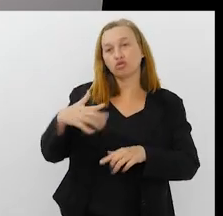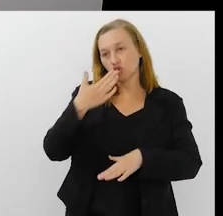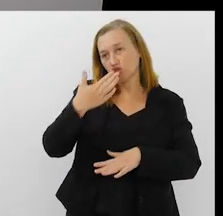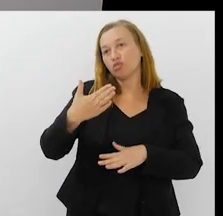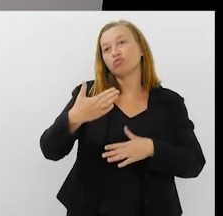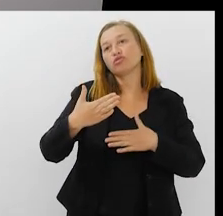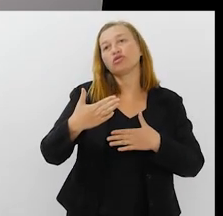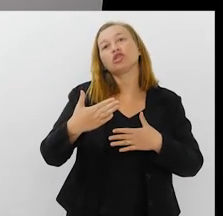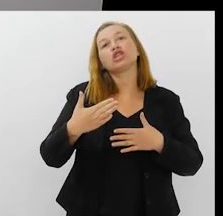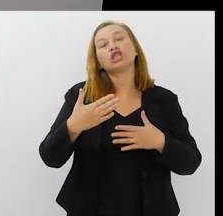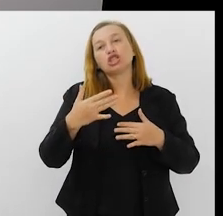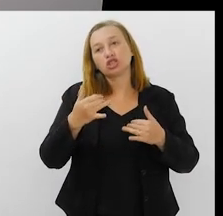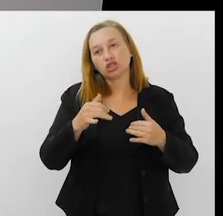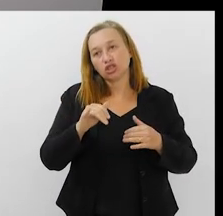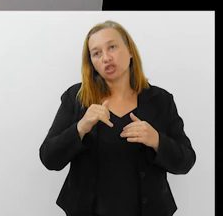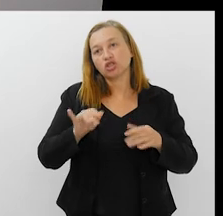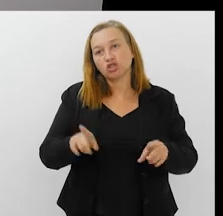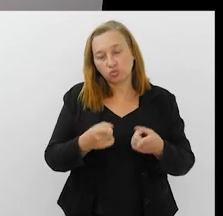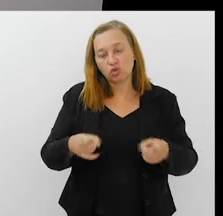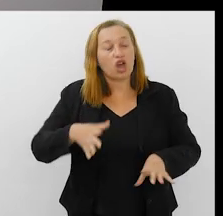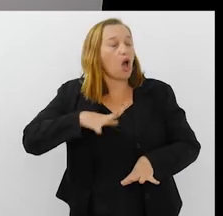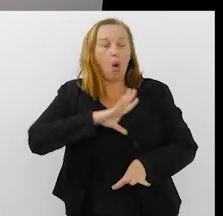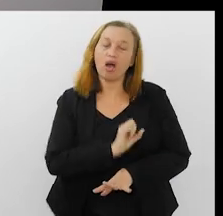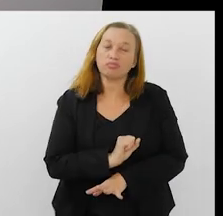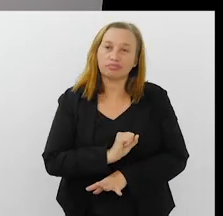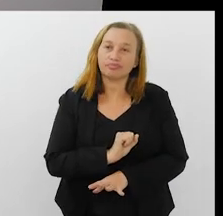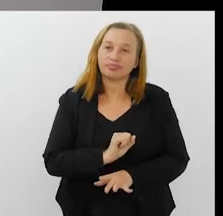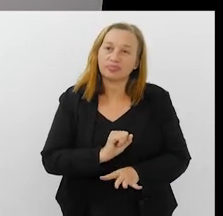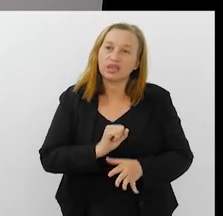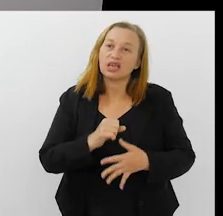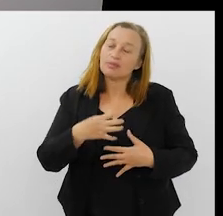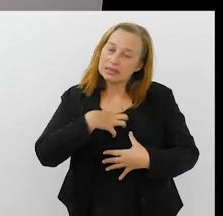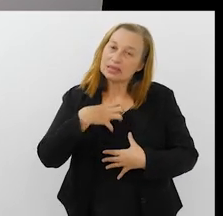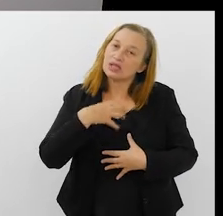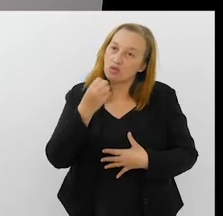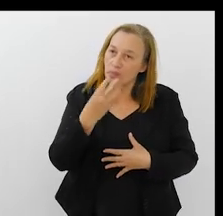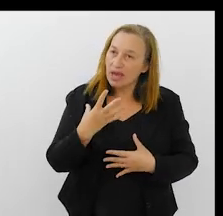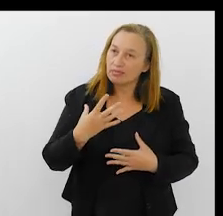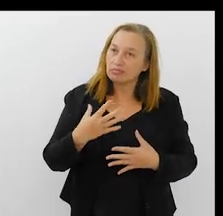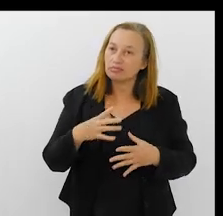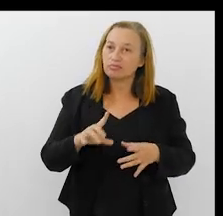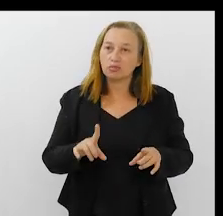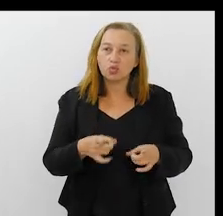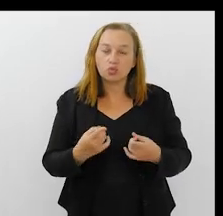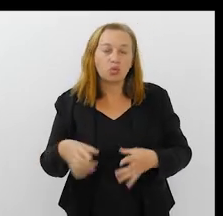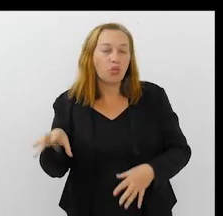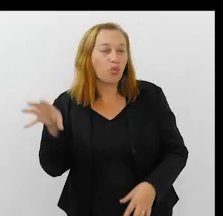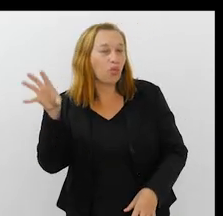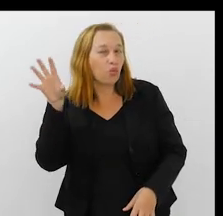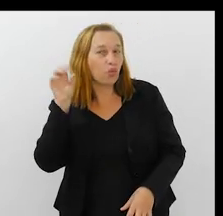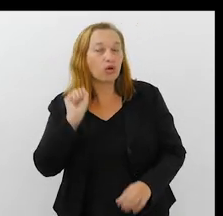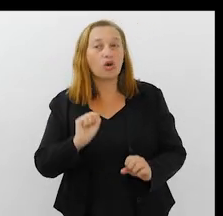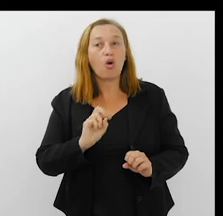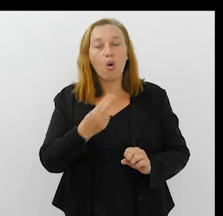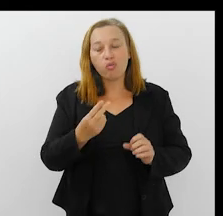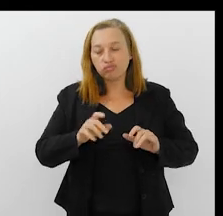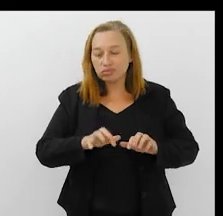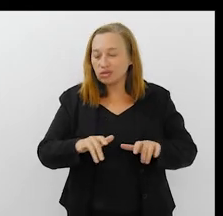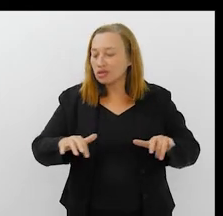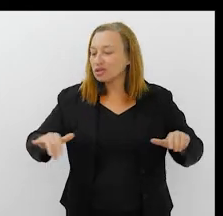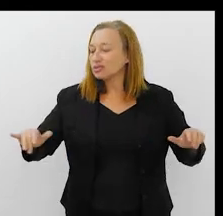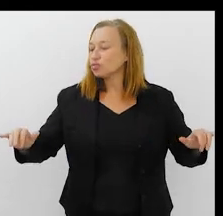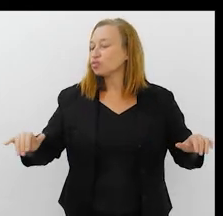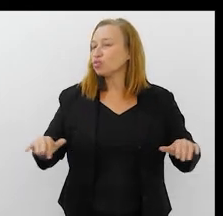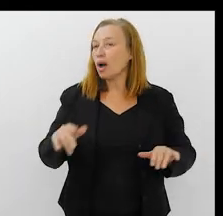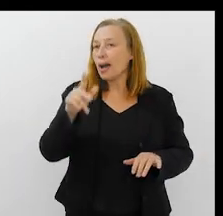resto, traz tudo. Adoro música. E me faz muito bem quando toco, quando eu posso tocar o meu